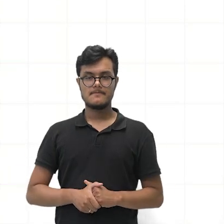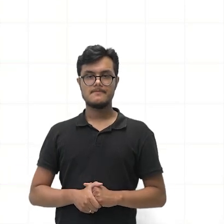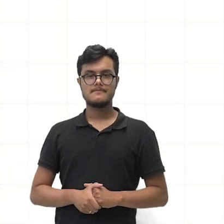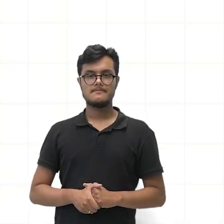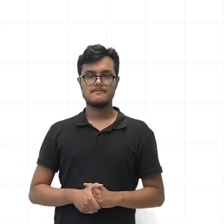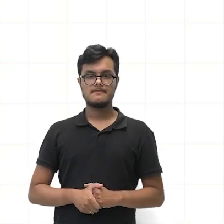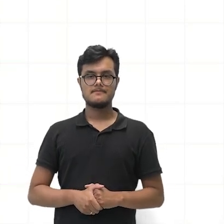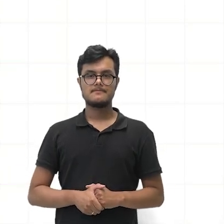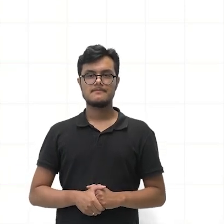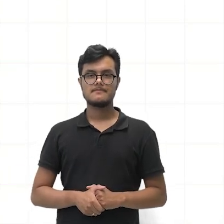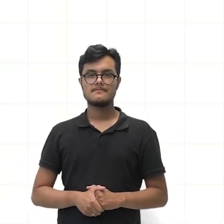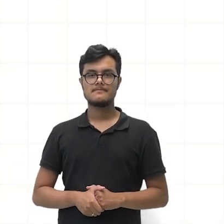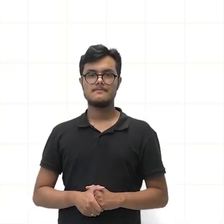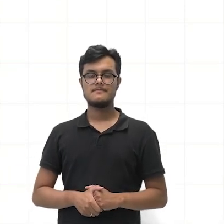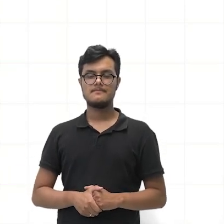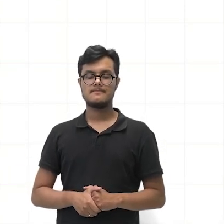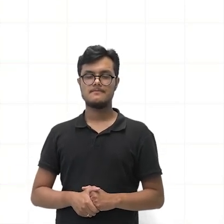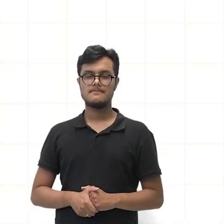52,23. Então, olha só,